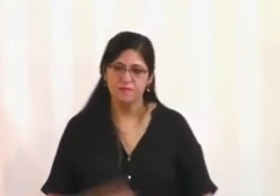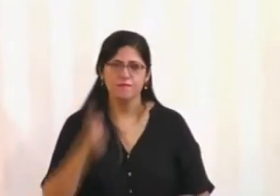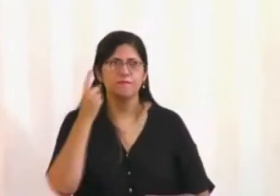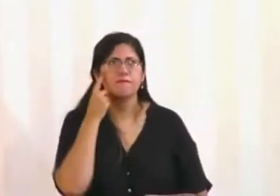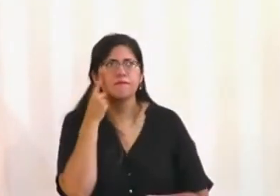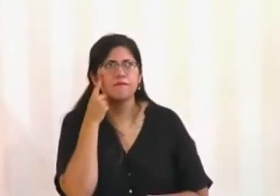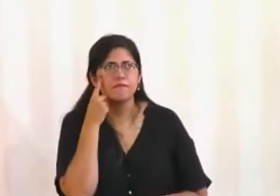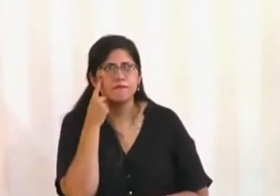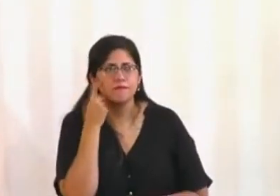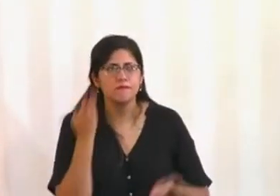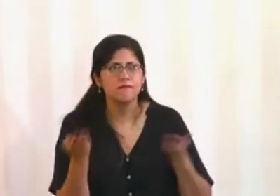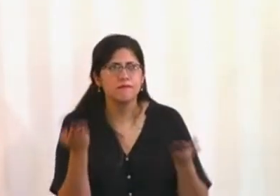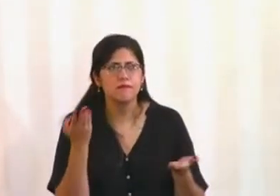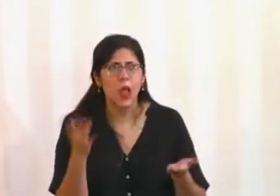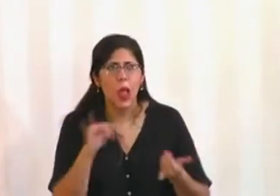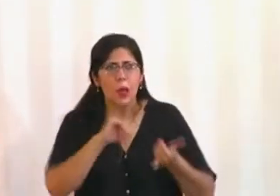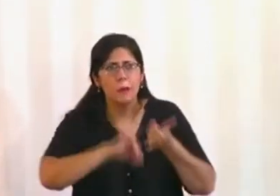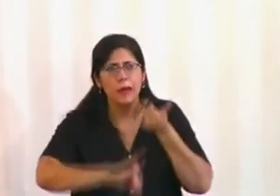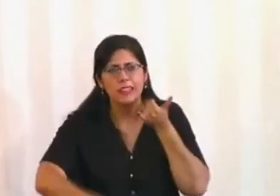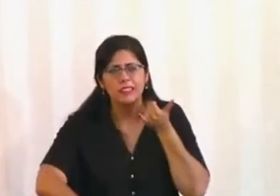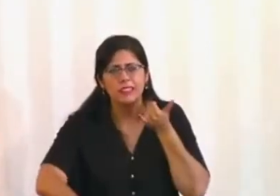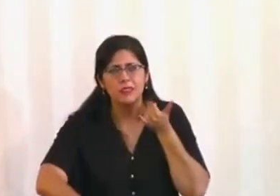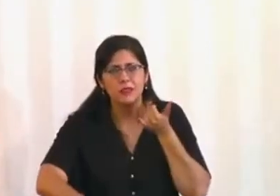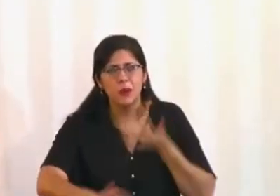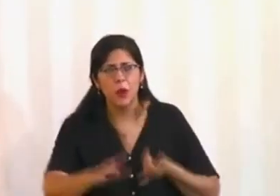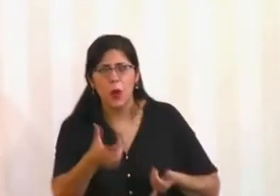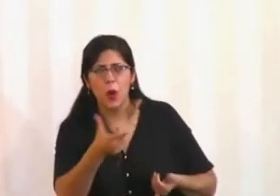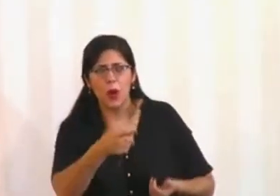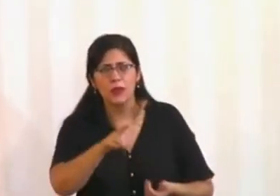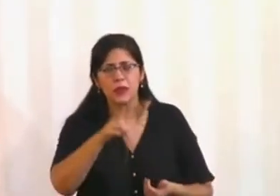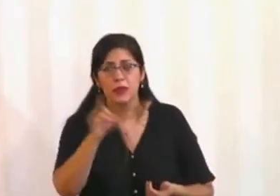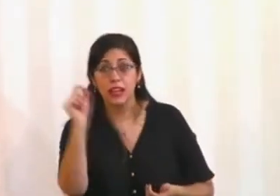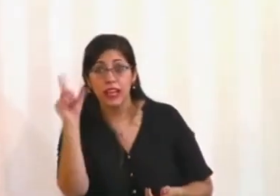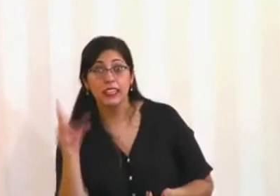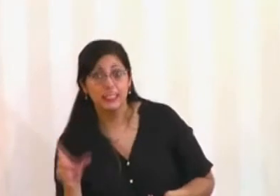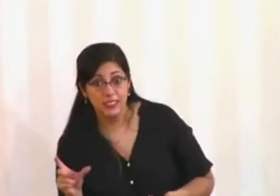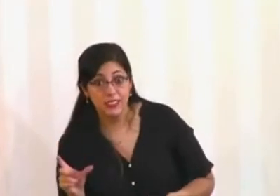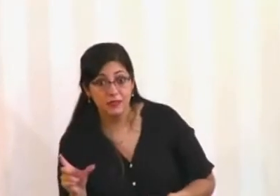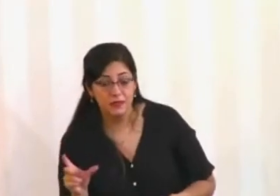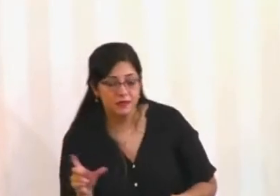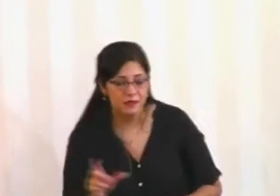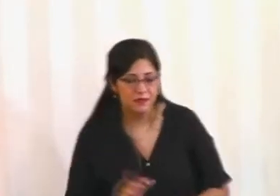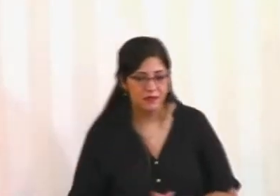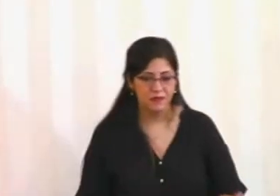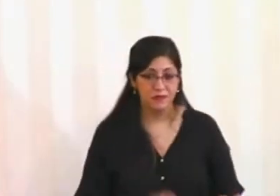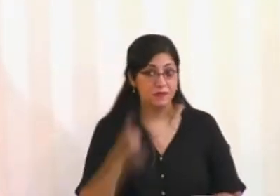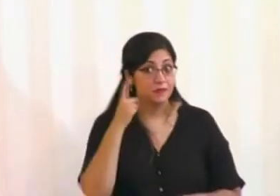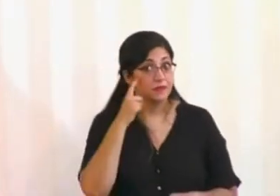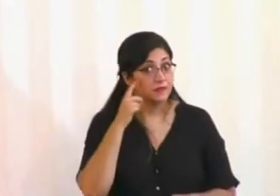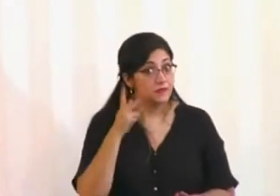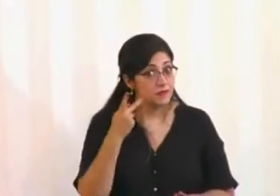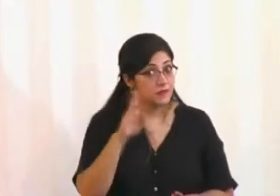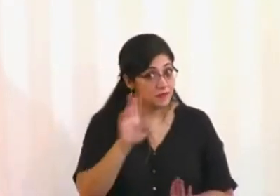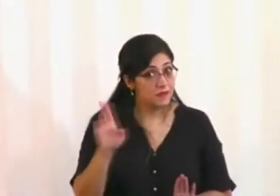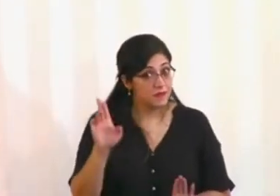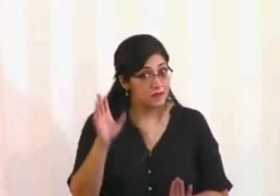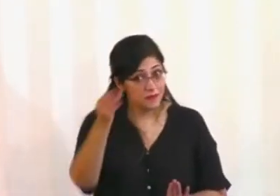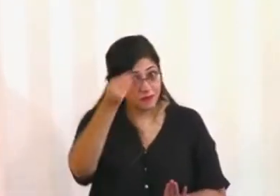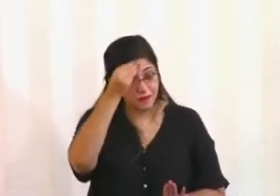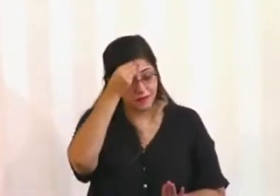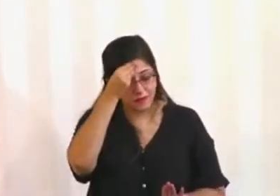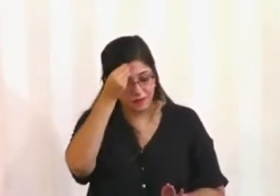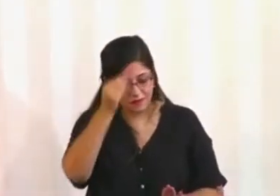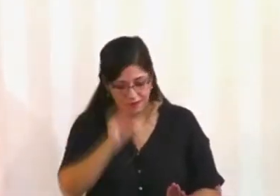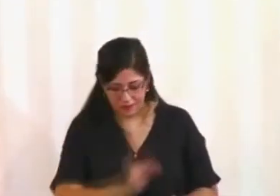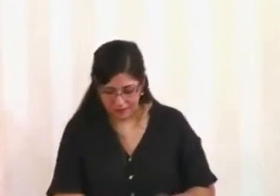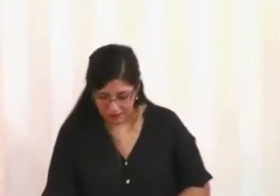Bíblia? Te faz lembrar alguém? Daqui a pouquinho a gente fala o nome dele. Se você já descobriu, você vai guardando aí no seu